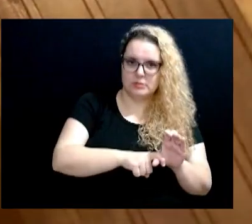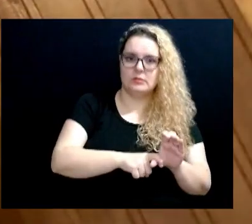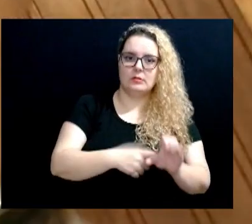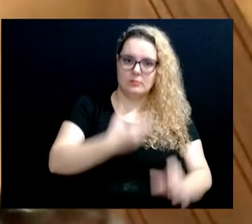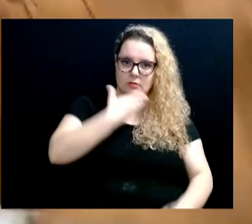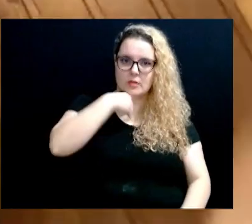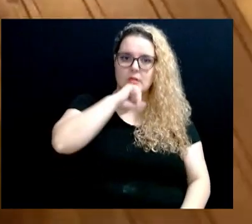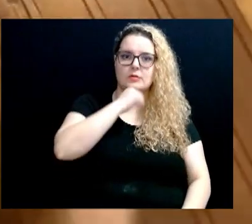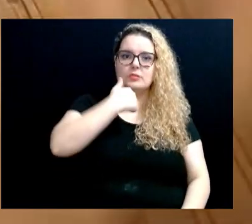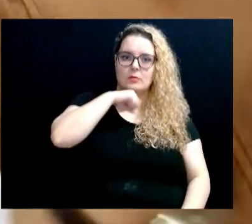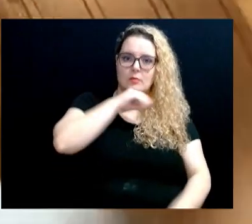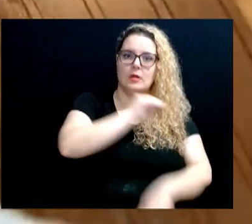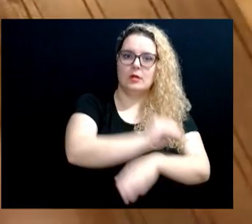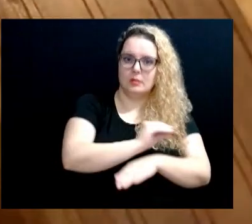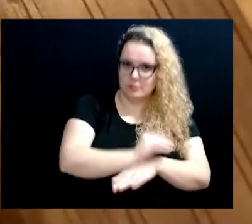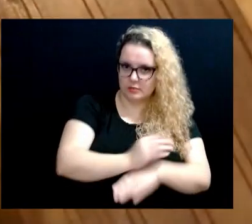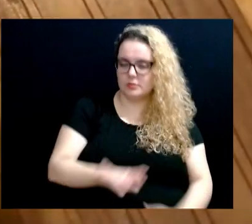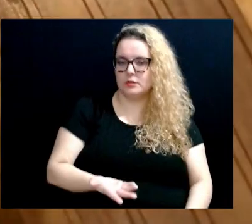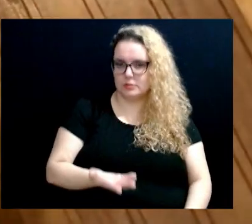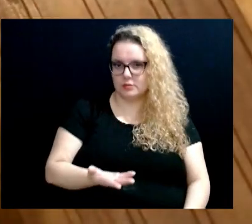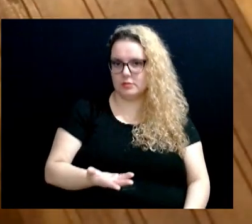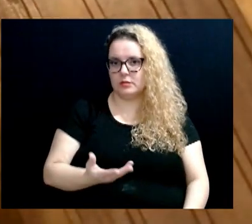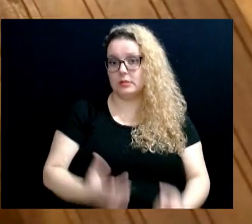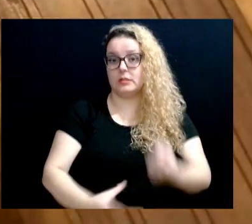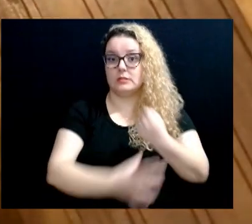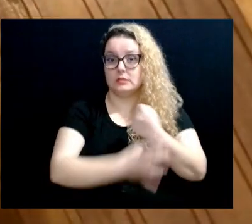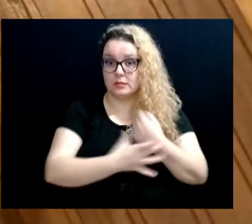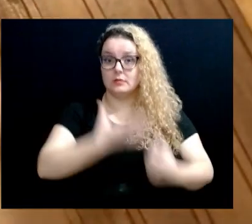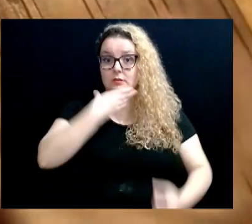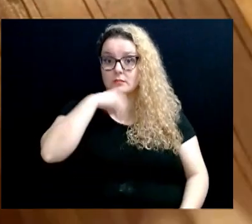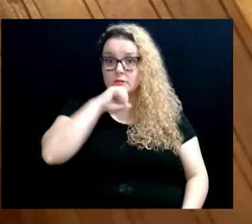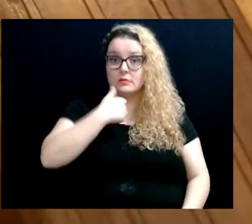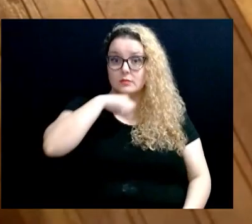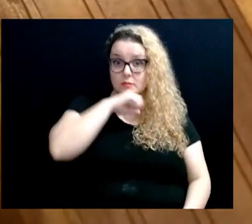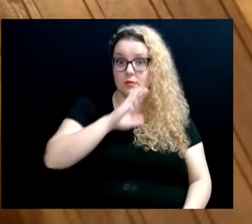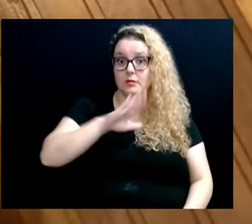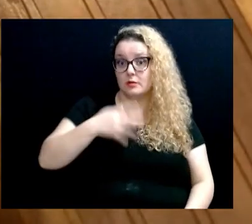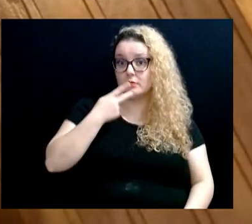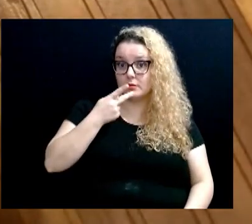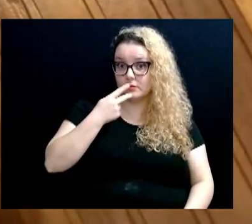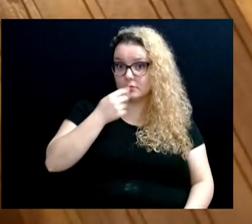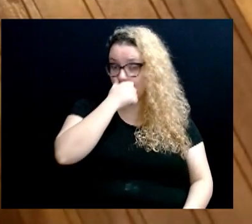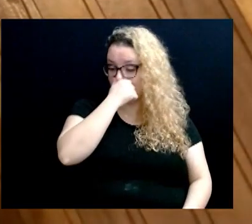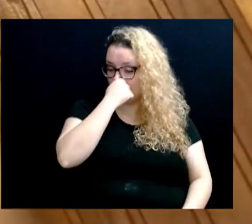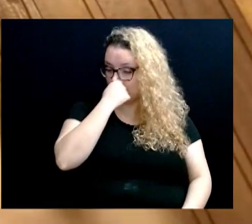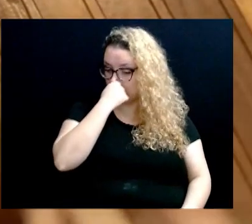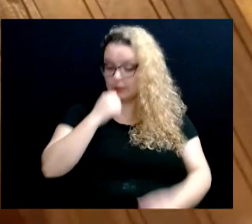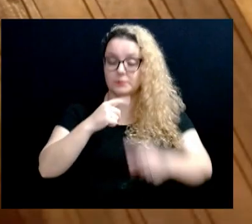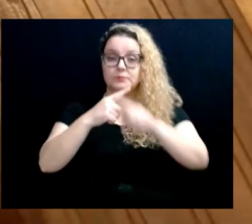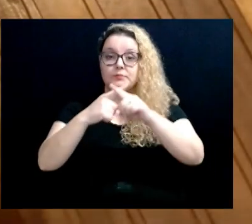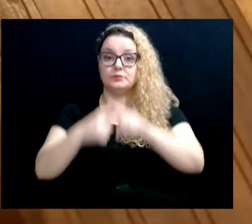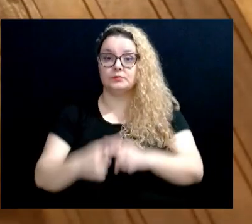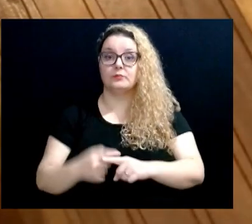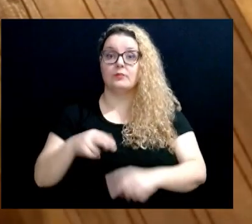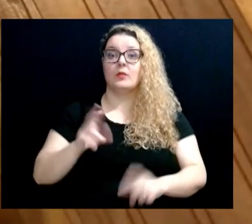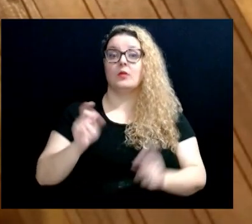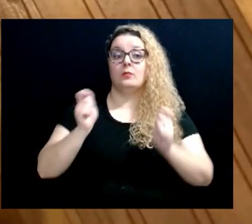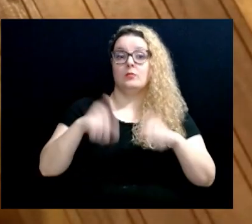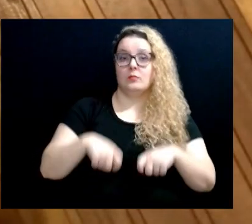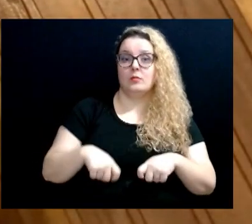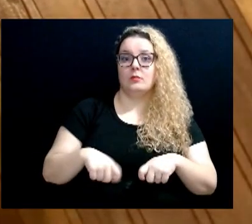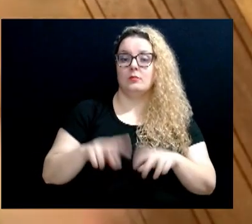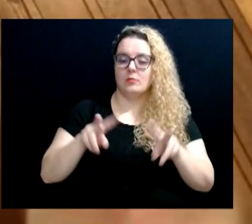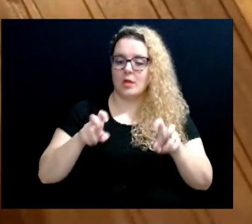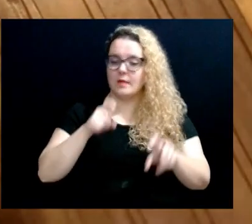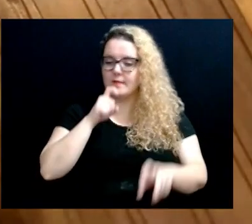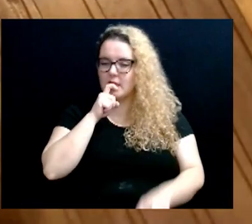desse pai, dessa segurança desse pai. E quando a gente fala de uma competição ou de uma possível inveja, a gente pode